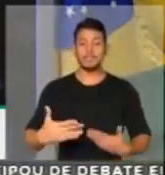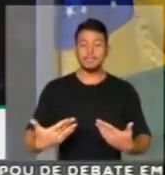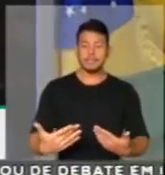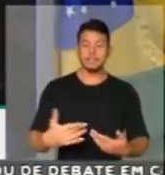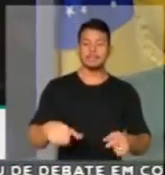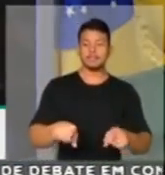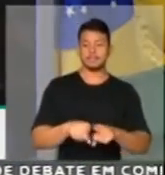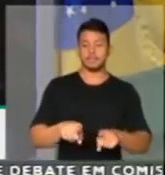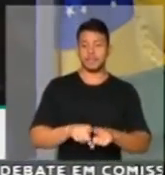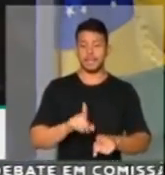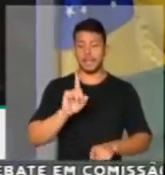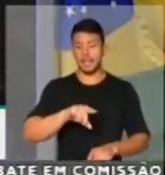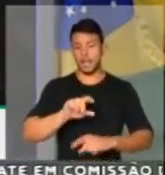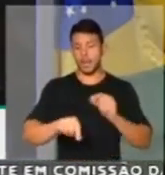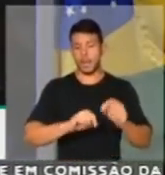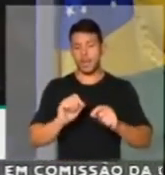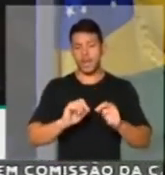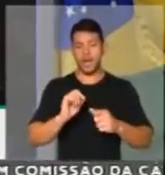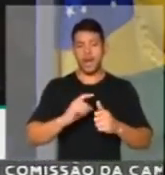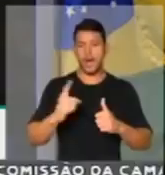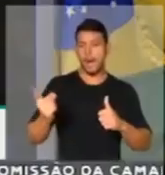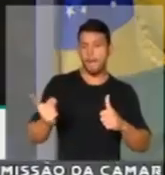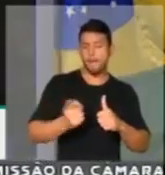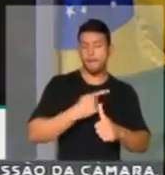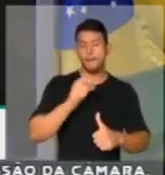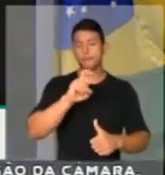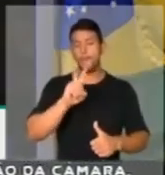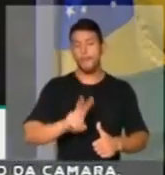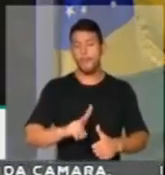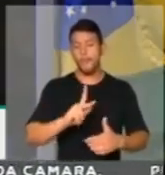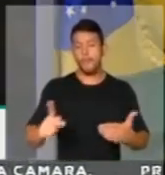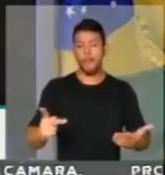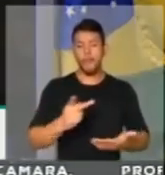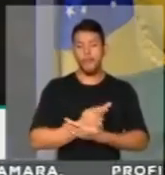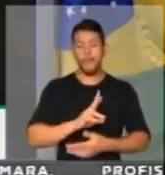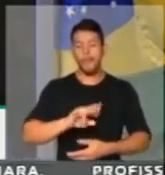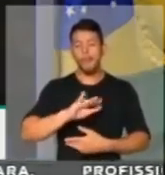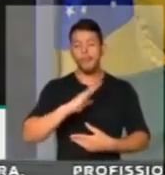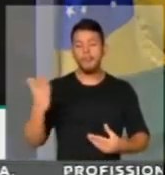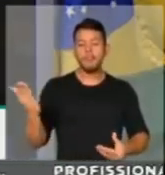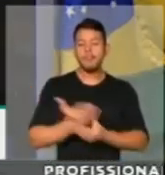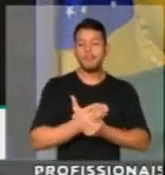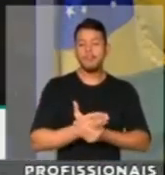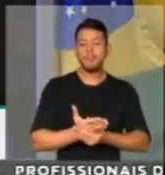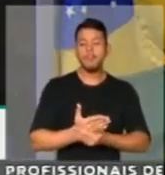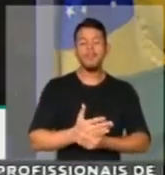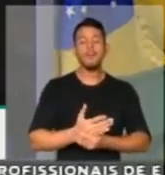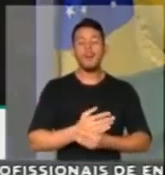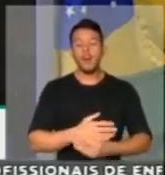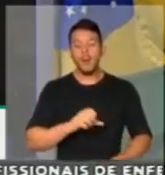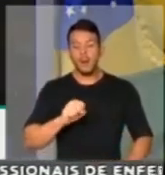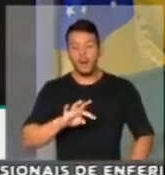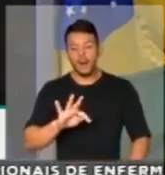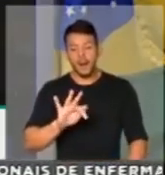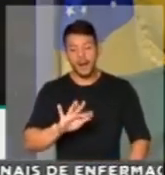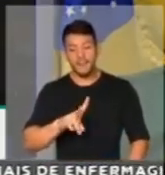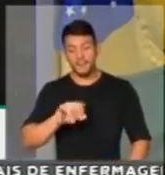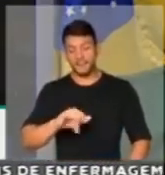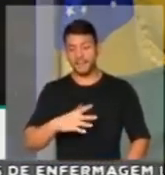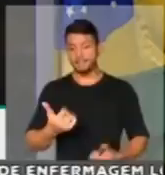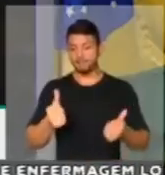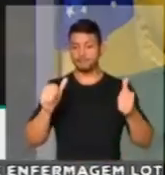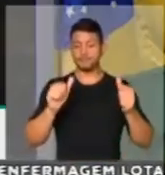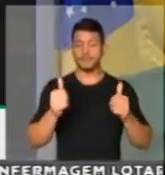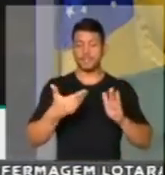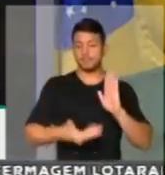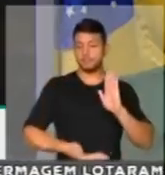muito provavelmente na primeira ação que entrarem no Supremo Tribunal Federal, esse decreto vai ser derrubado por